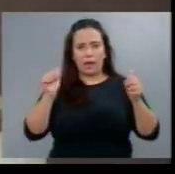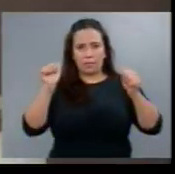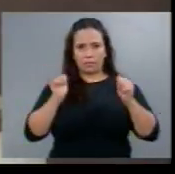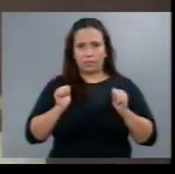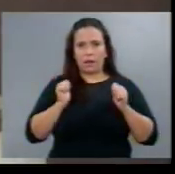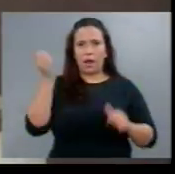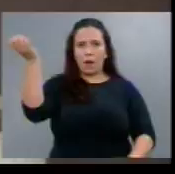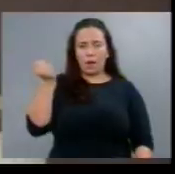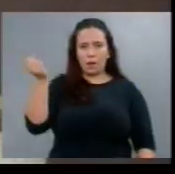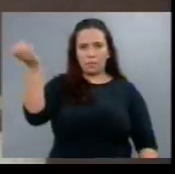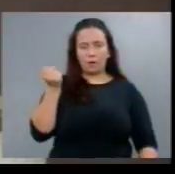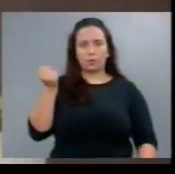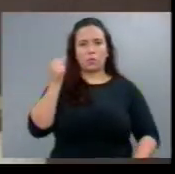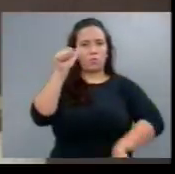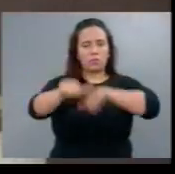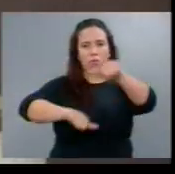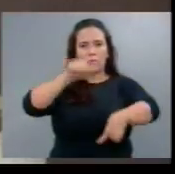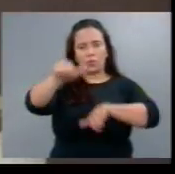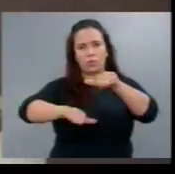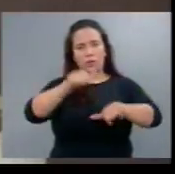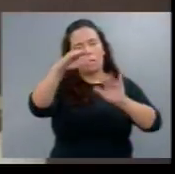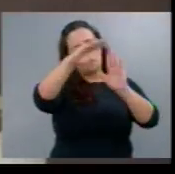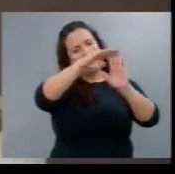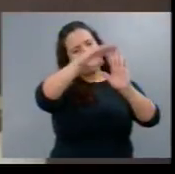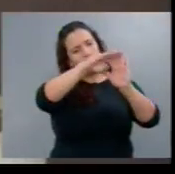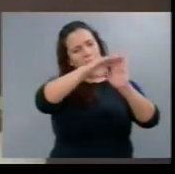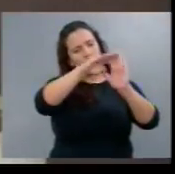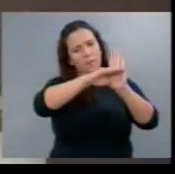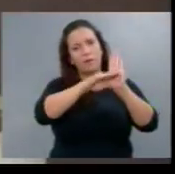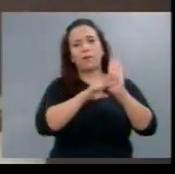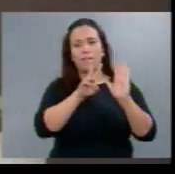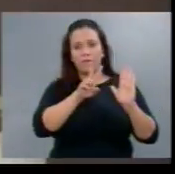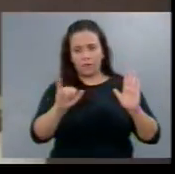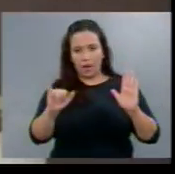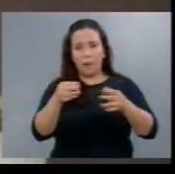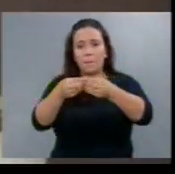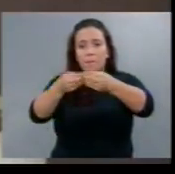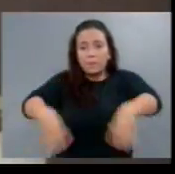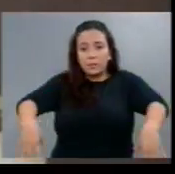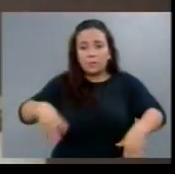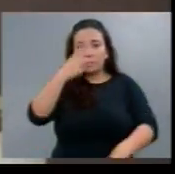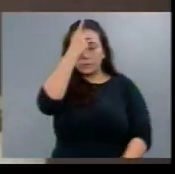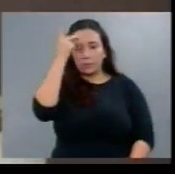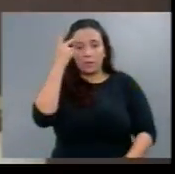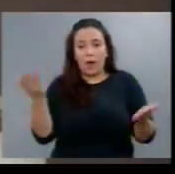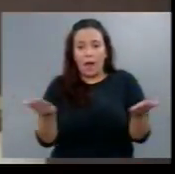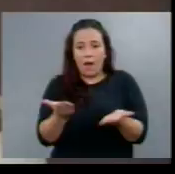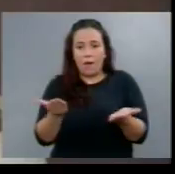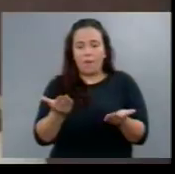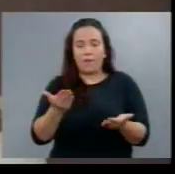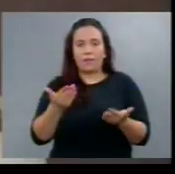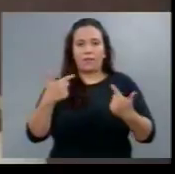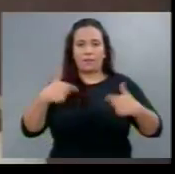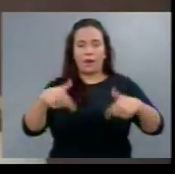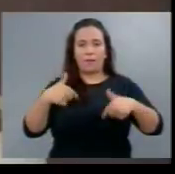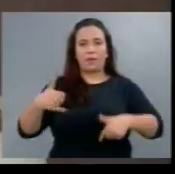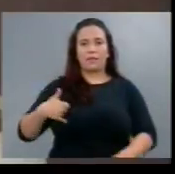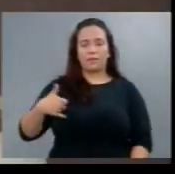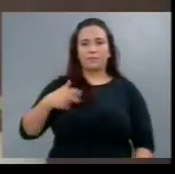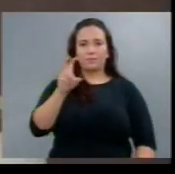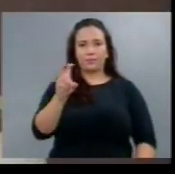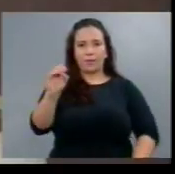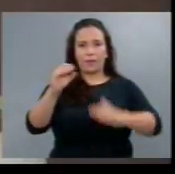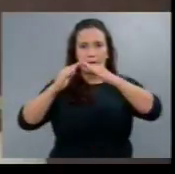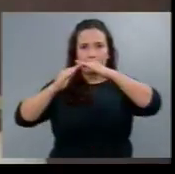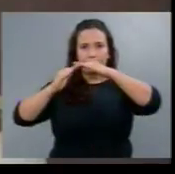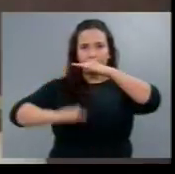Previdência e vai apenar os atuais trabalhadores abaixo de